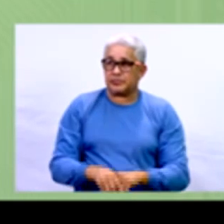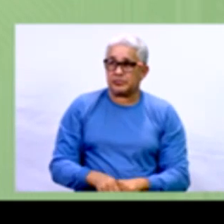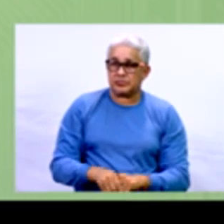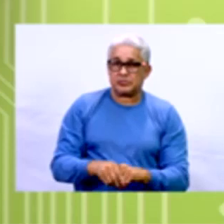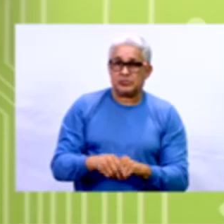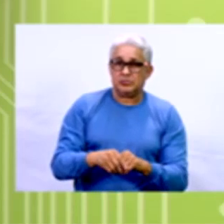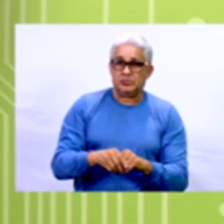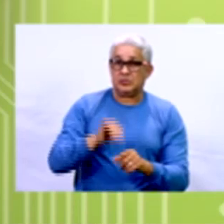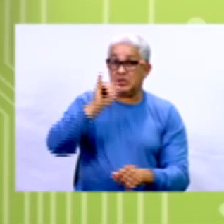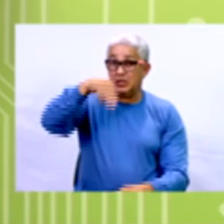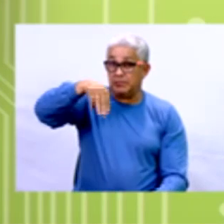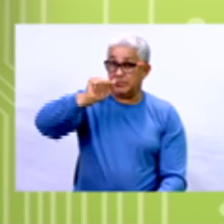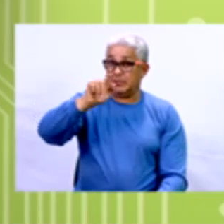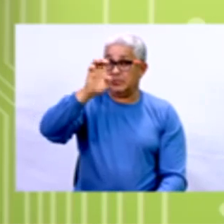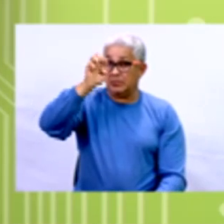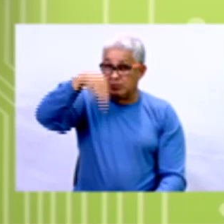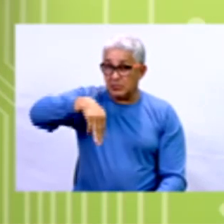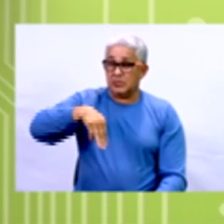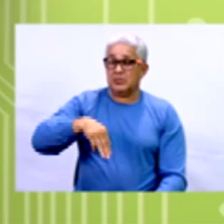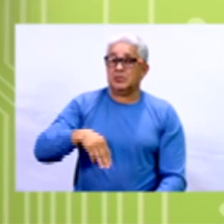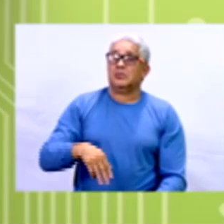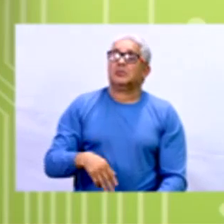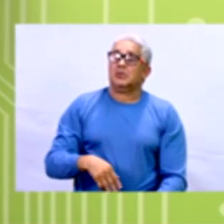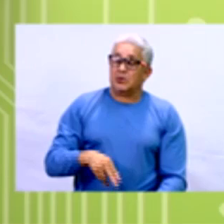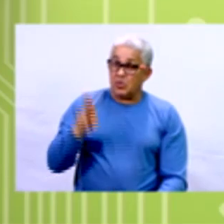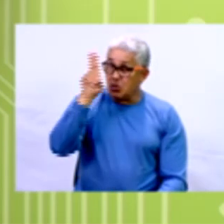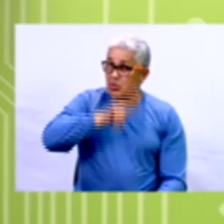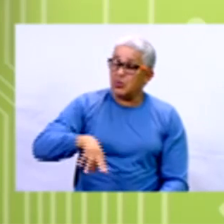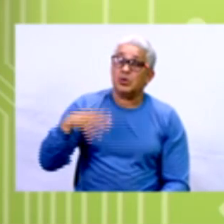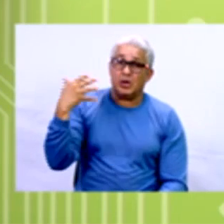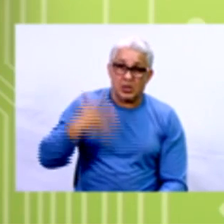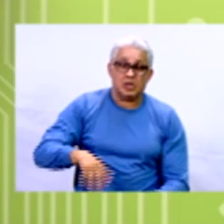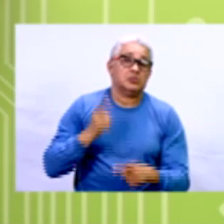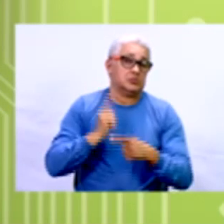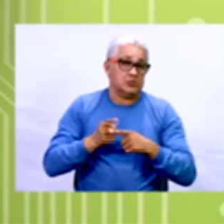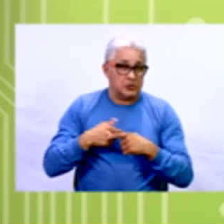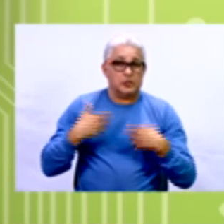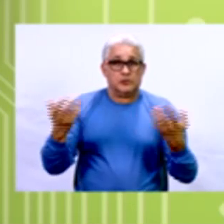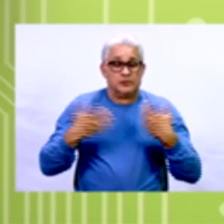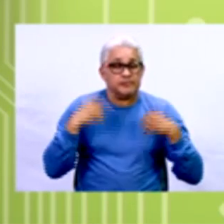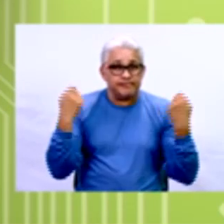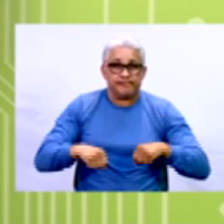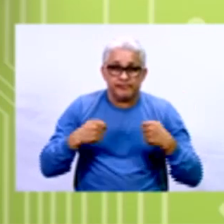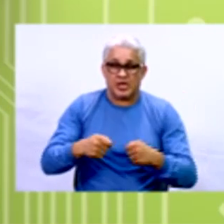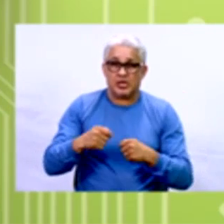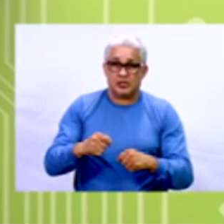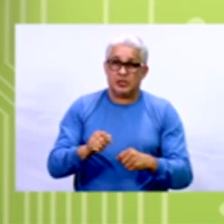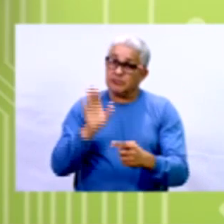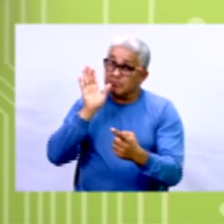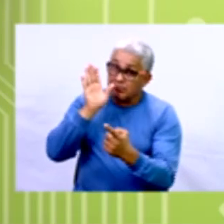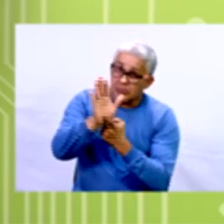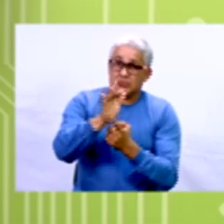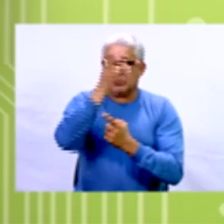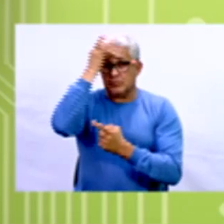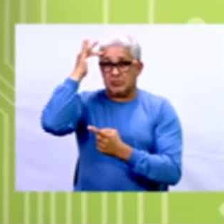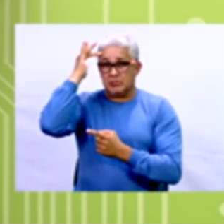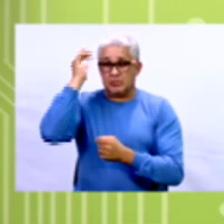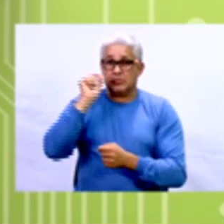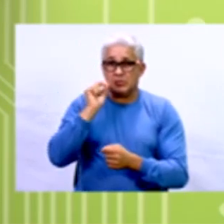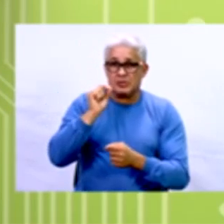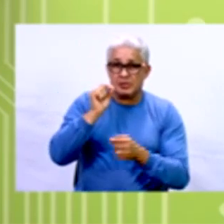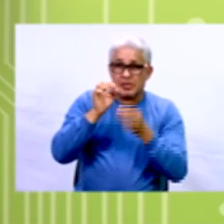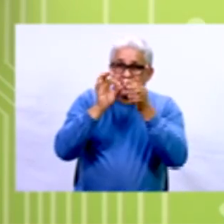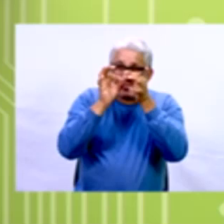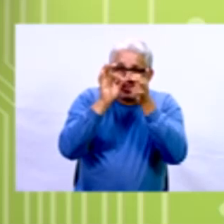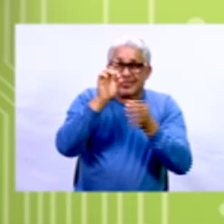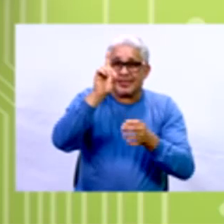utilizo muita imagem, muito recurso multimídia. Por quê? Porque eu preciso passar para a pessoa o detalhe